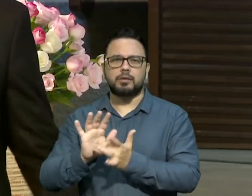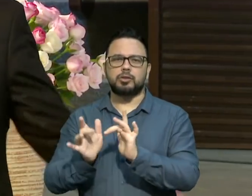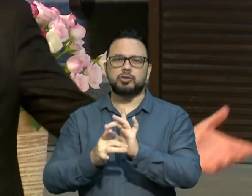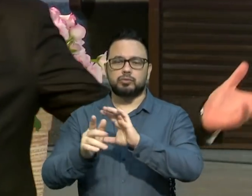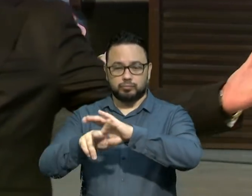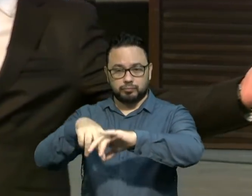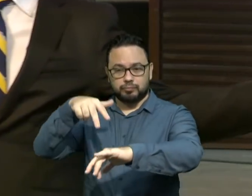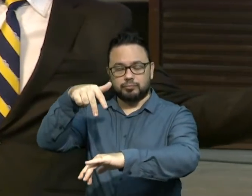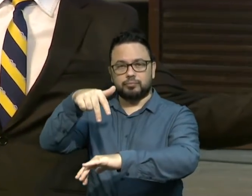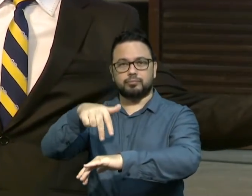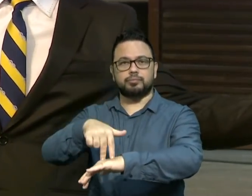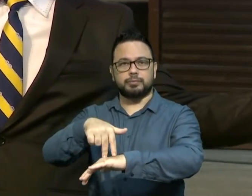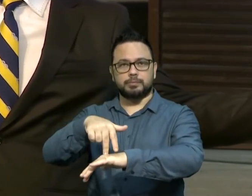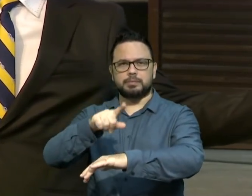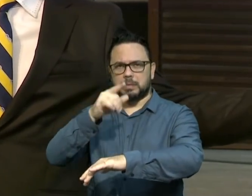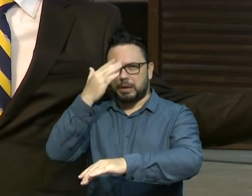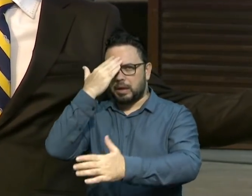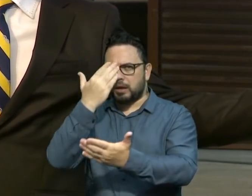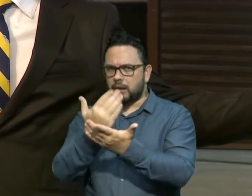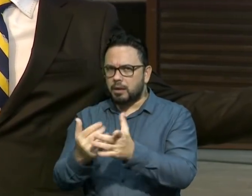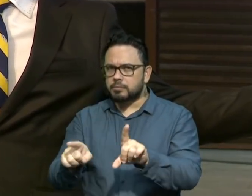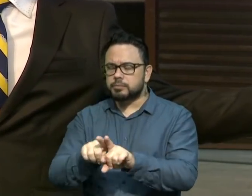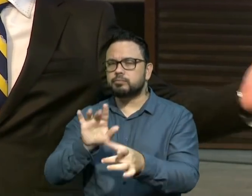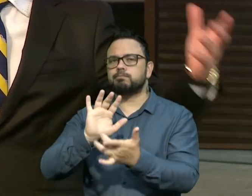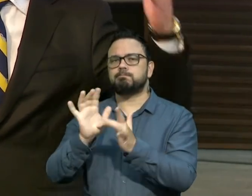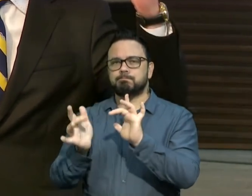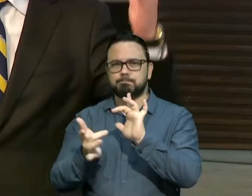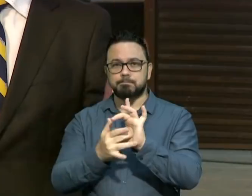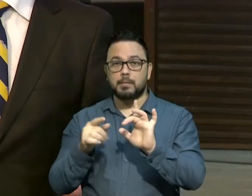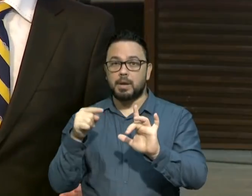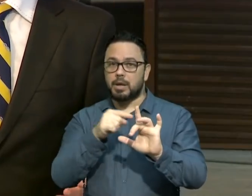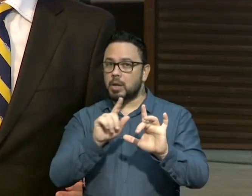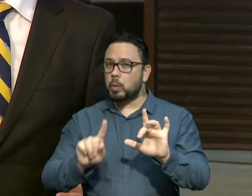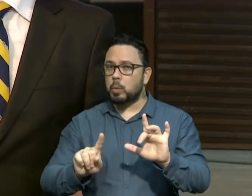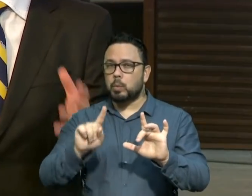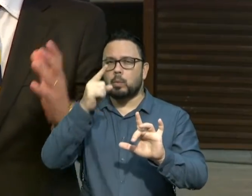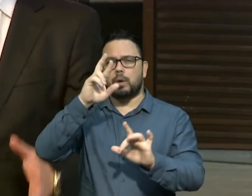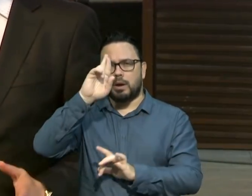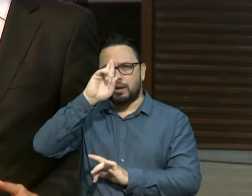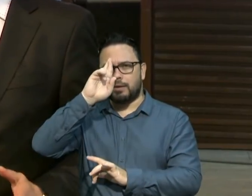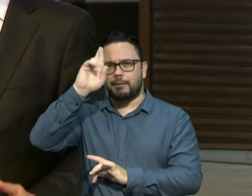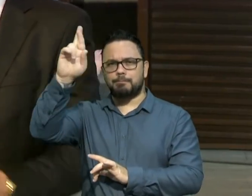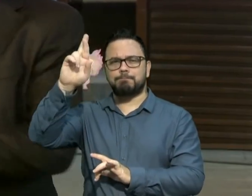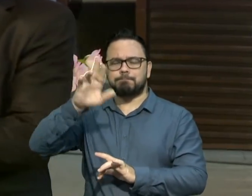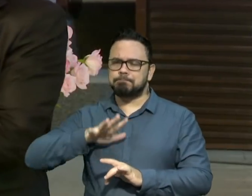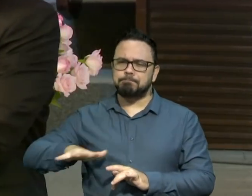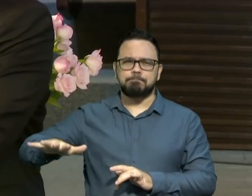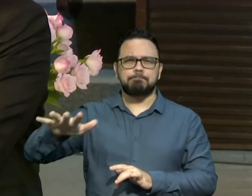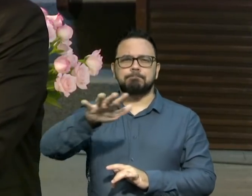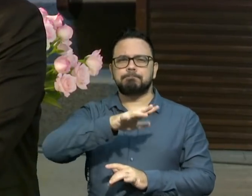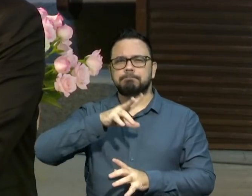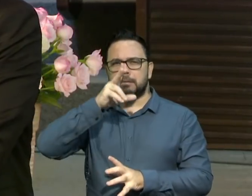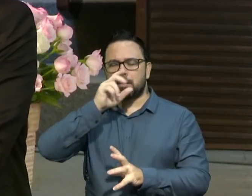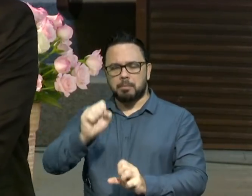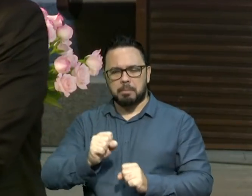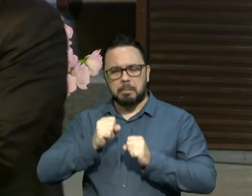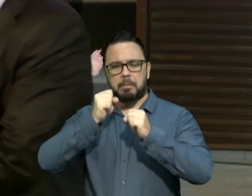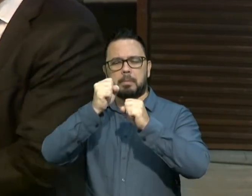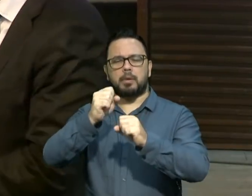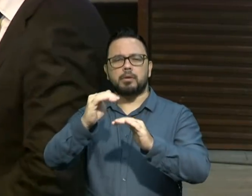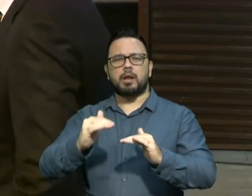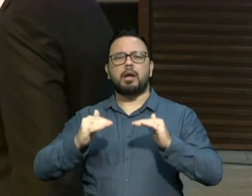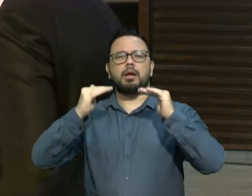você pode acreditar em Jesus Cristo aquele que o senhor de todas as coisas tem poder sobre a morte